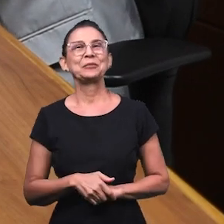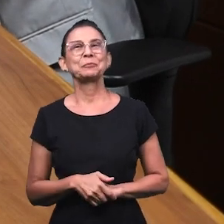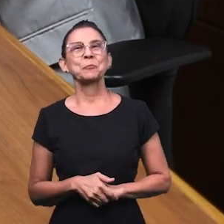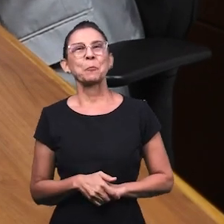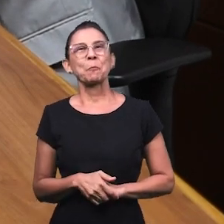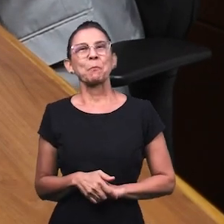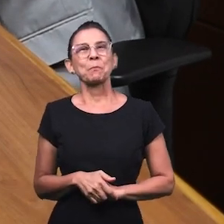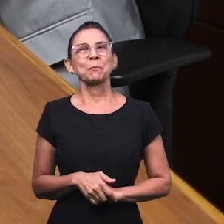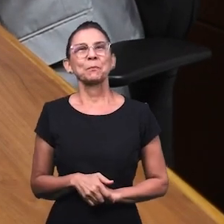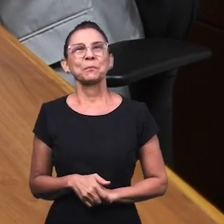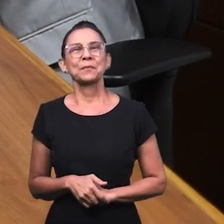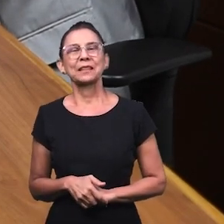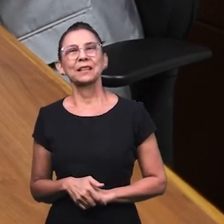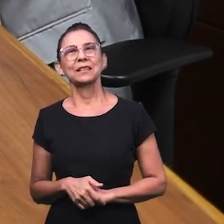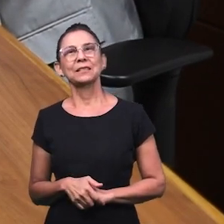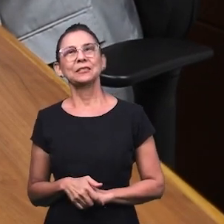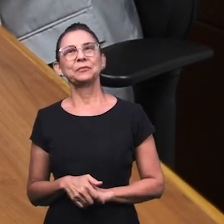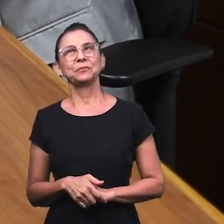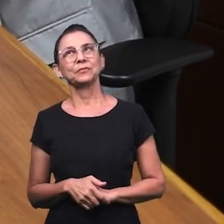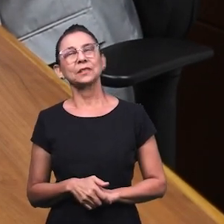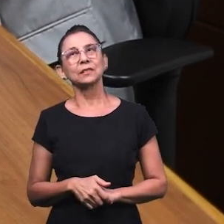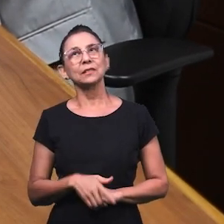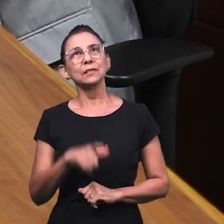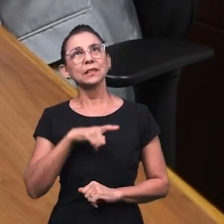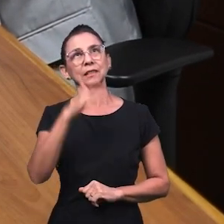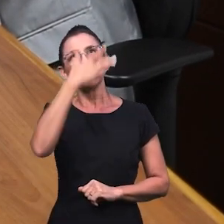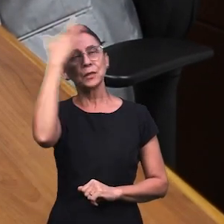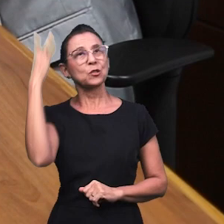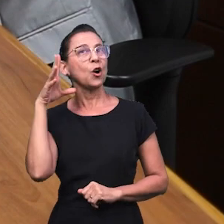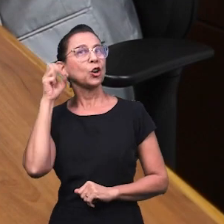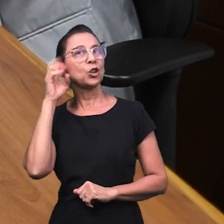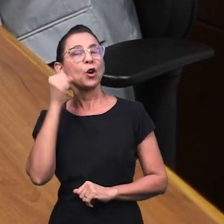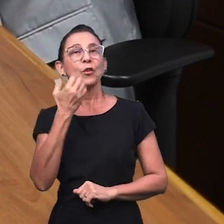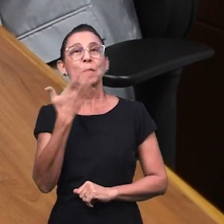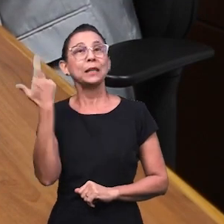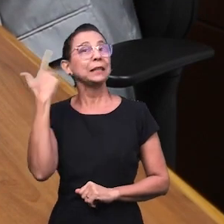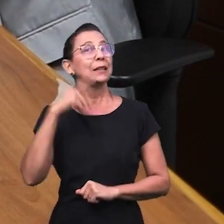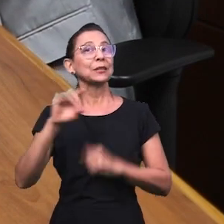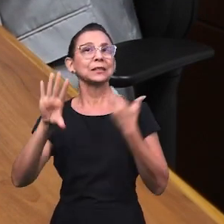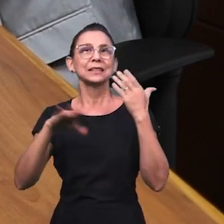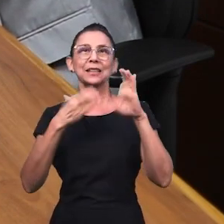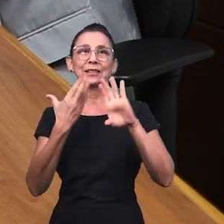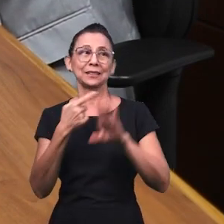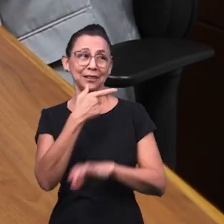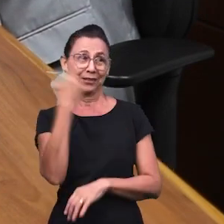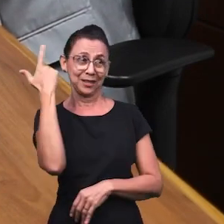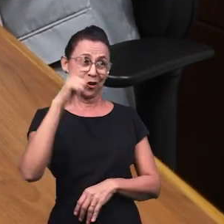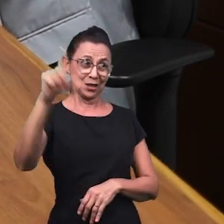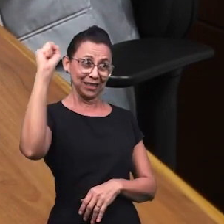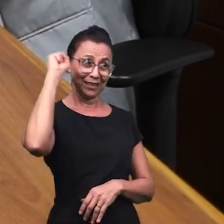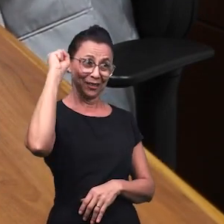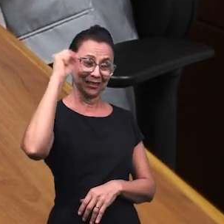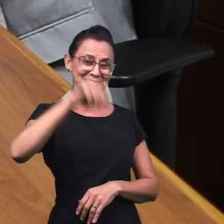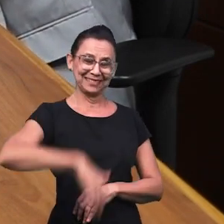muito. Tem pessoas que ouvem muito bem e não conseguem cantar, e você